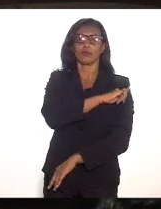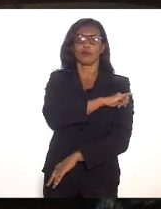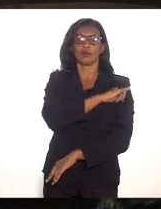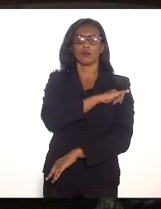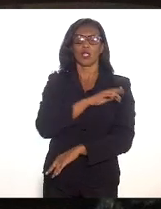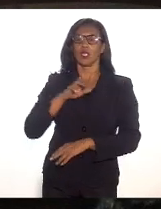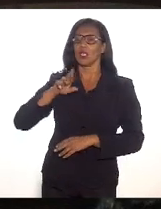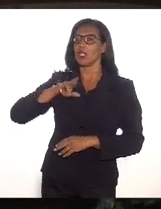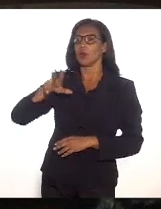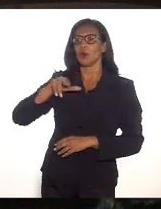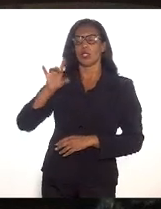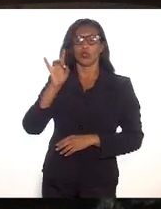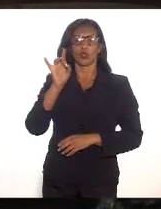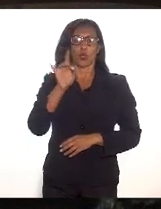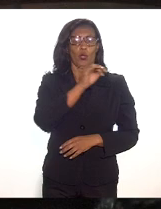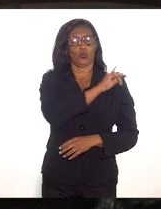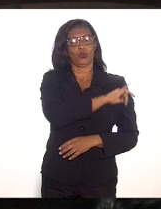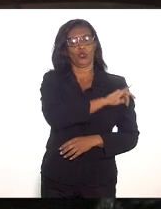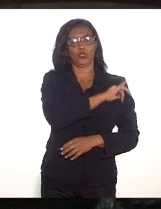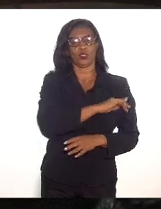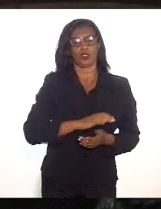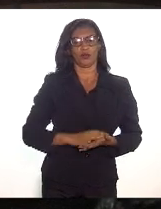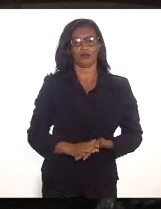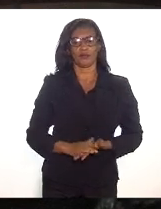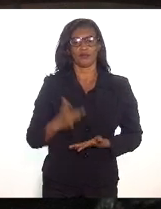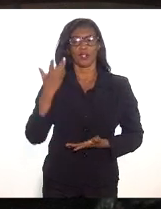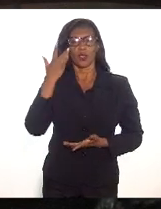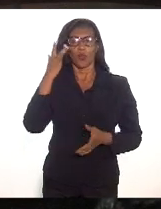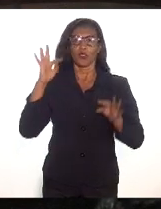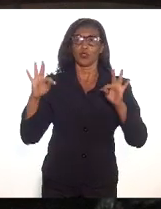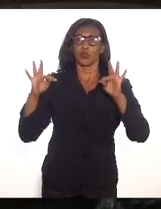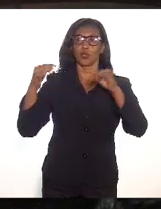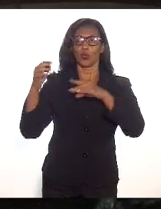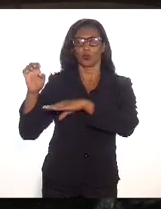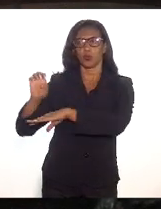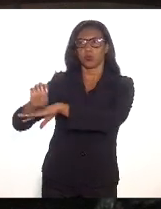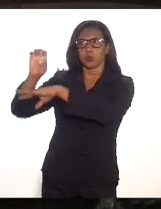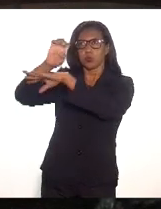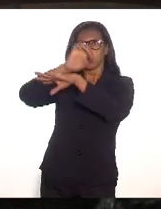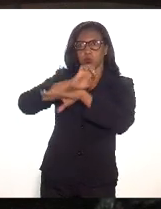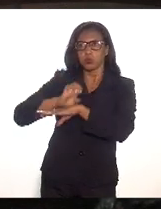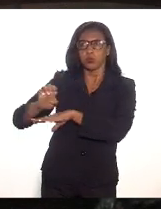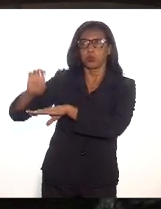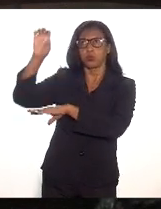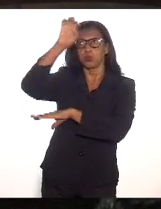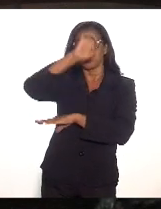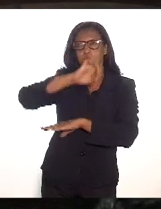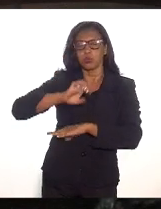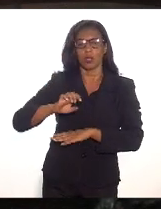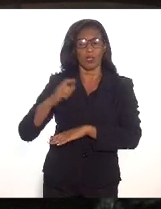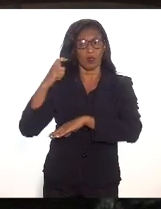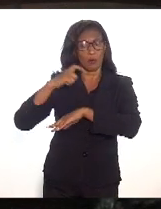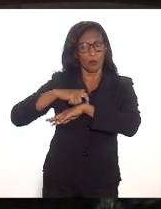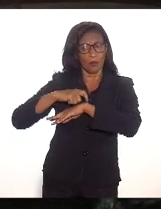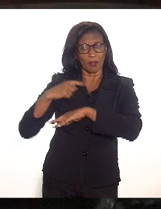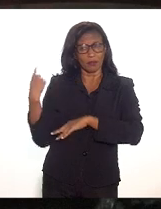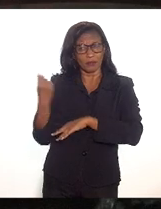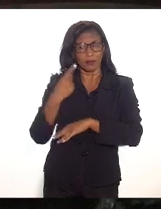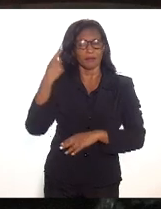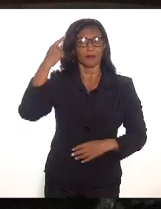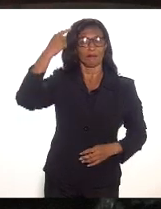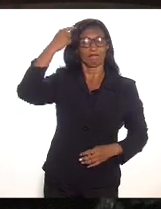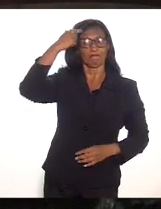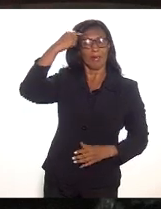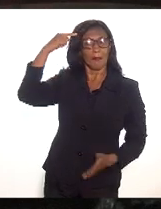e não só do Rio de Janeiro, eu acho que de todos os estados. É um momento que a gente precisa pensar sobre